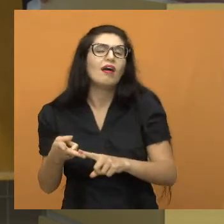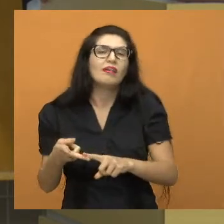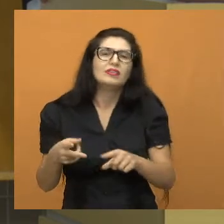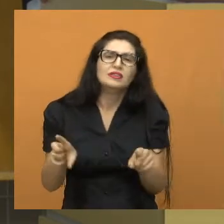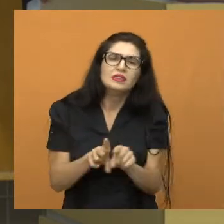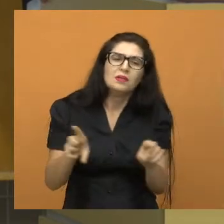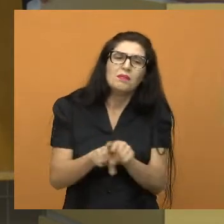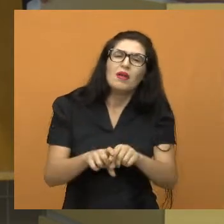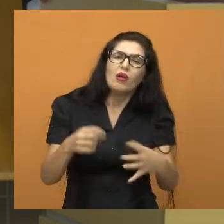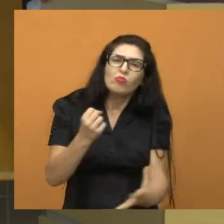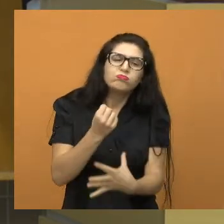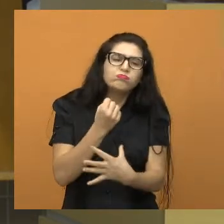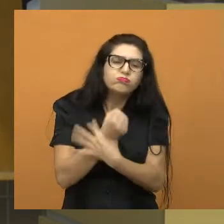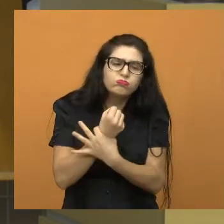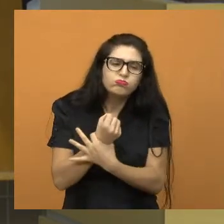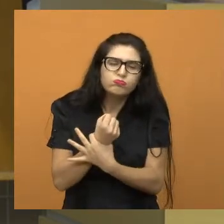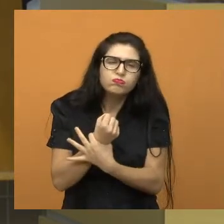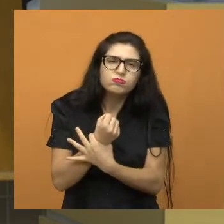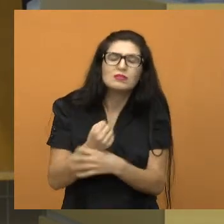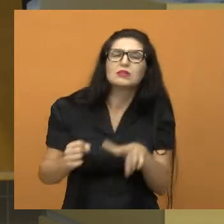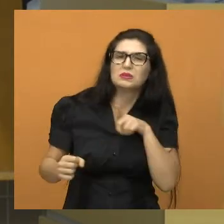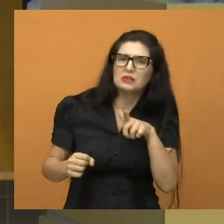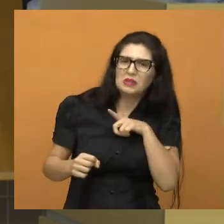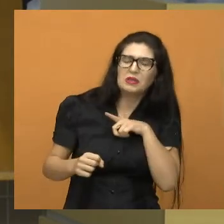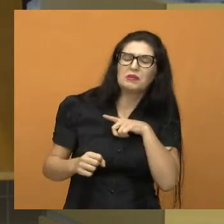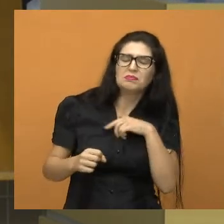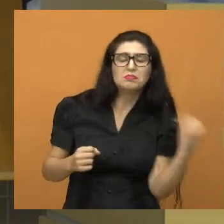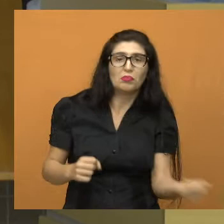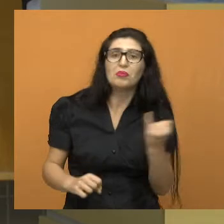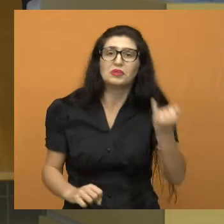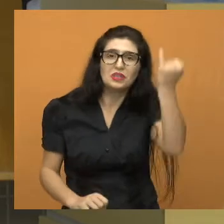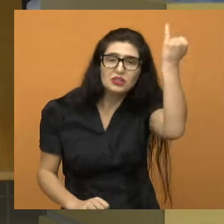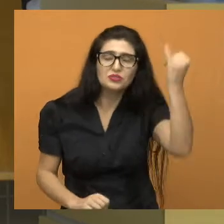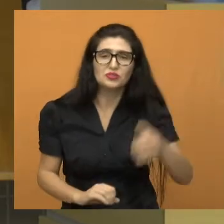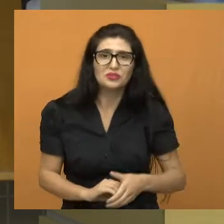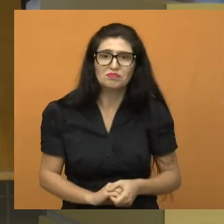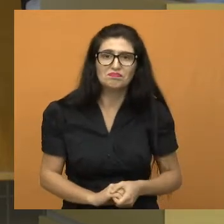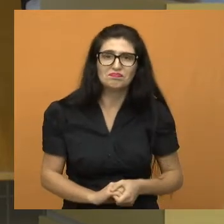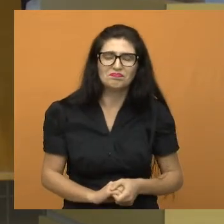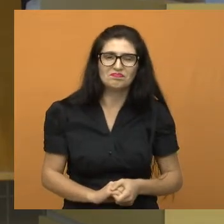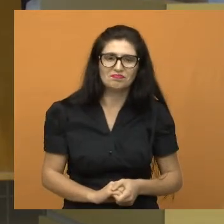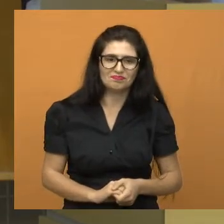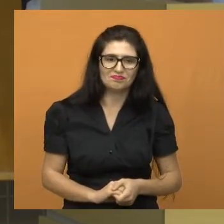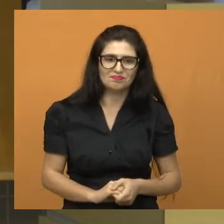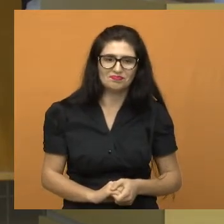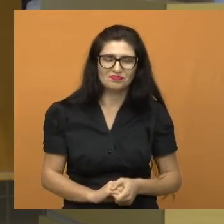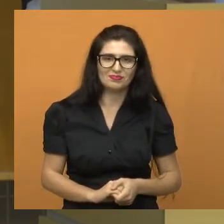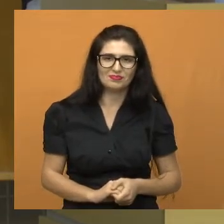do proteger, né? E então